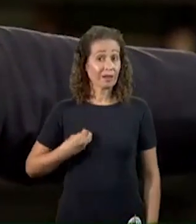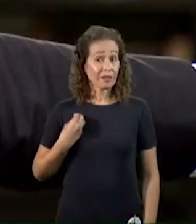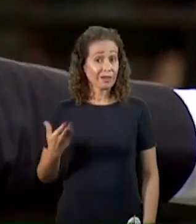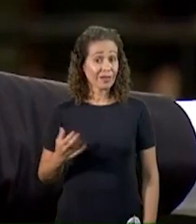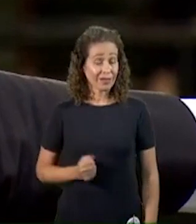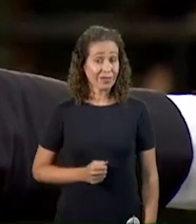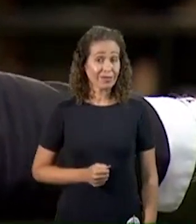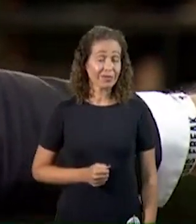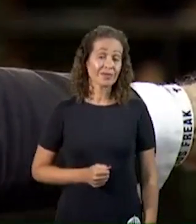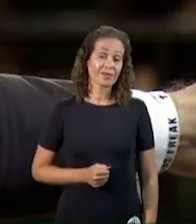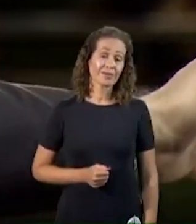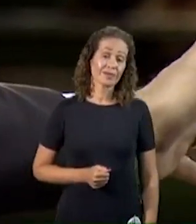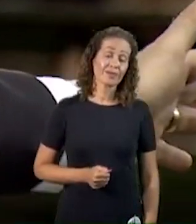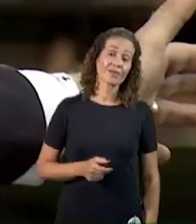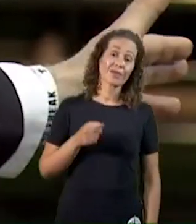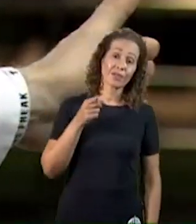Você vive sem